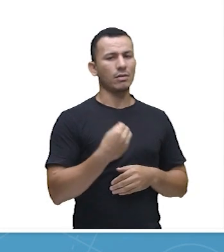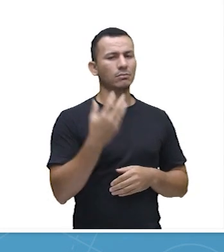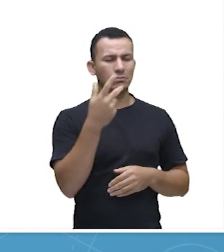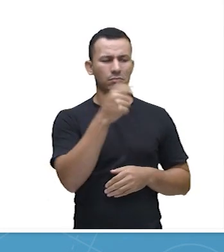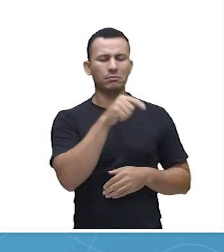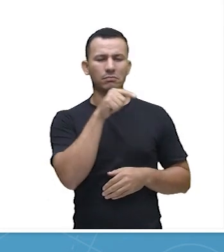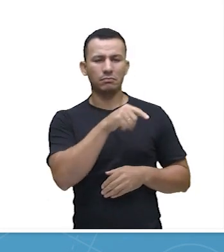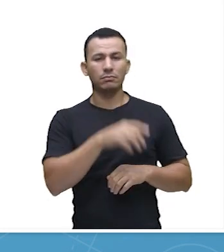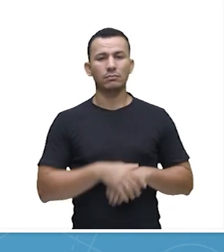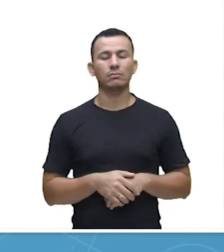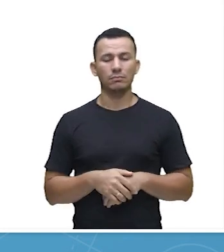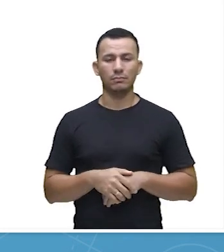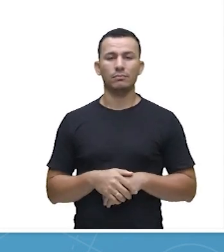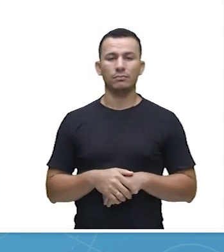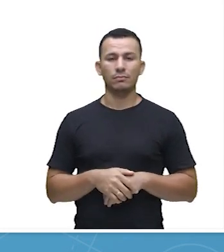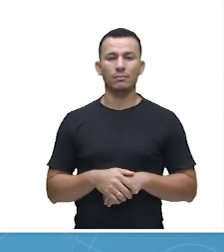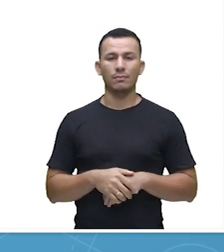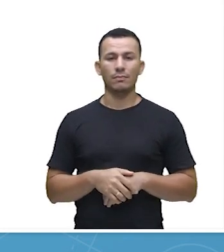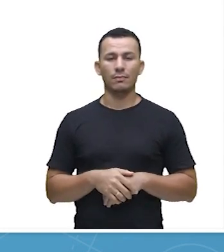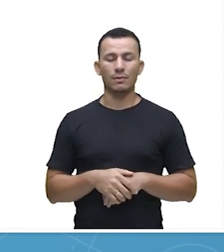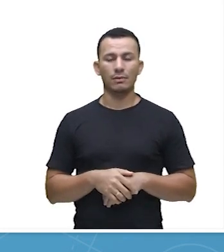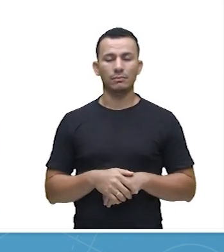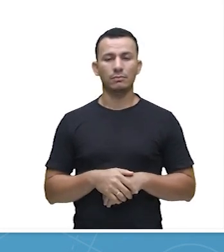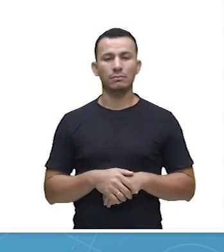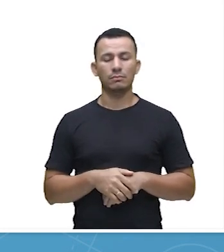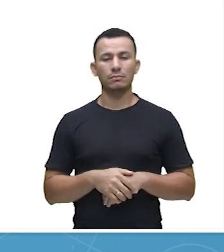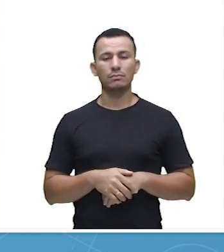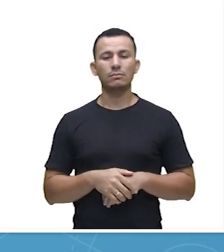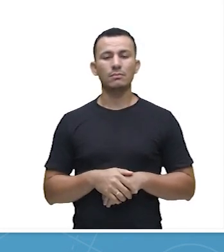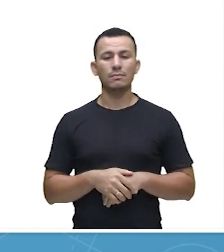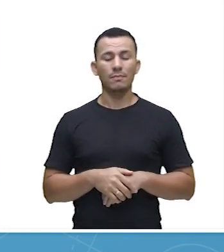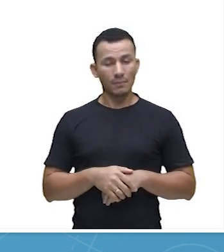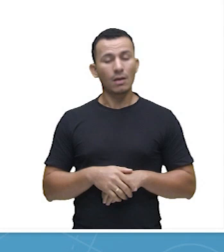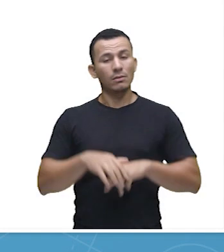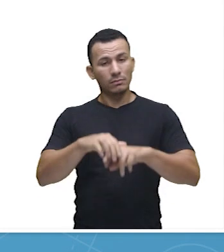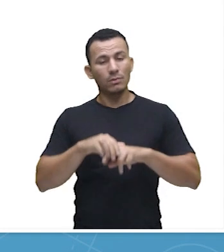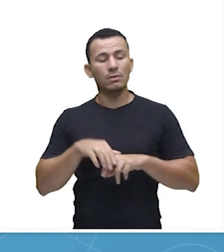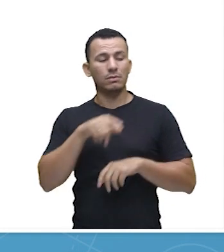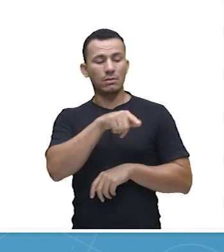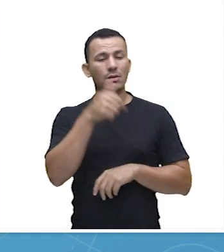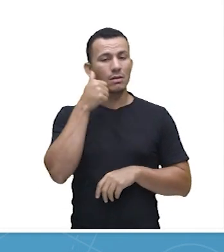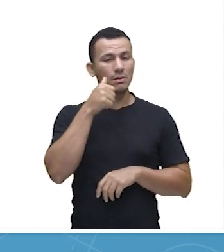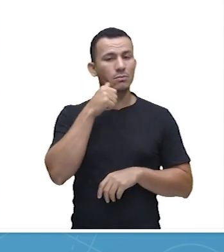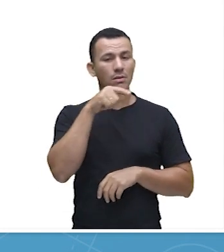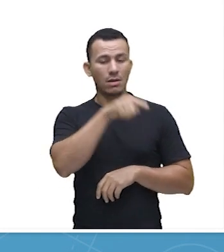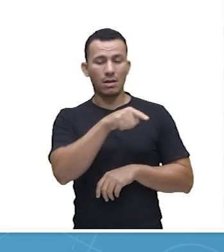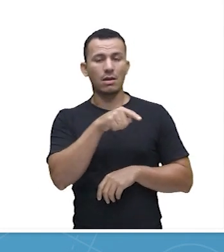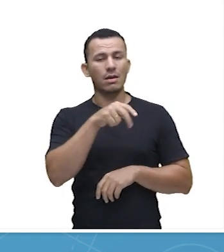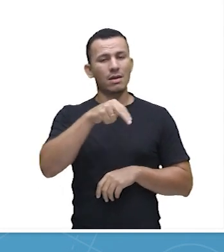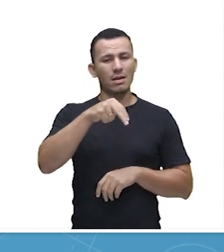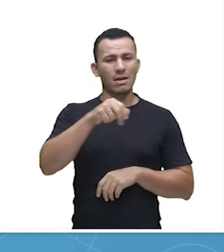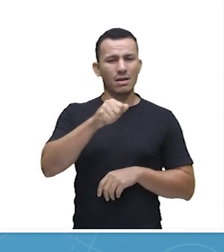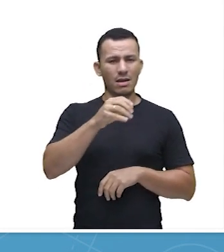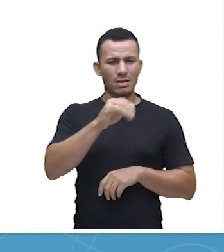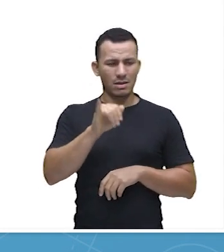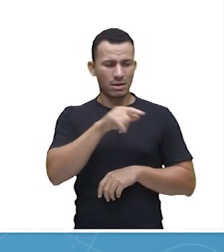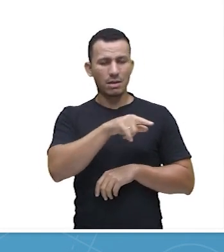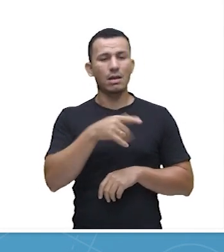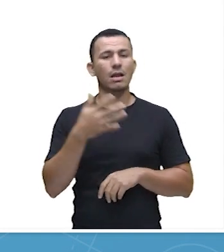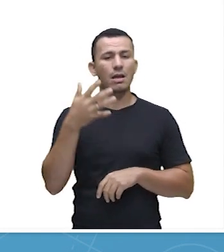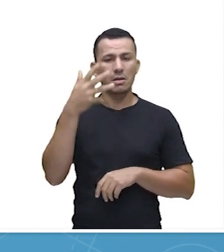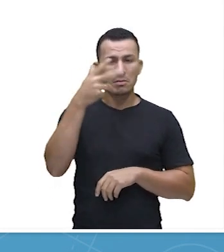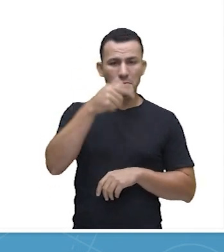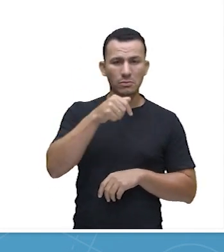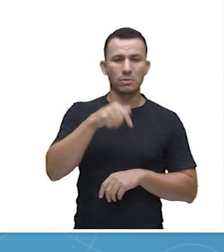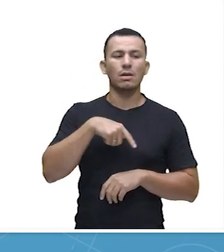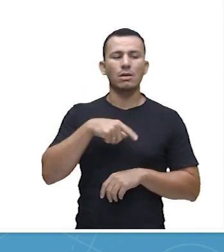quando a jovem nelas se mirava. Devido à sua beleza, Naipi era consagrada ao deus